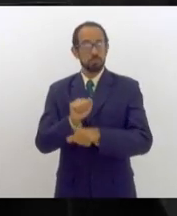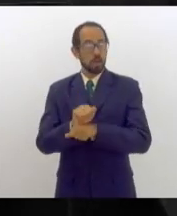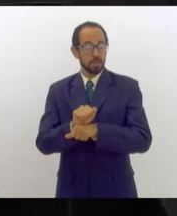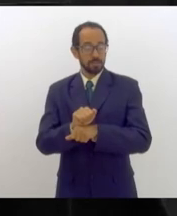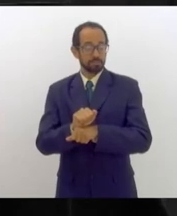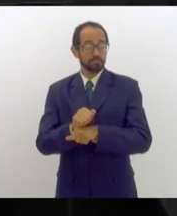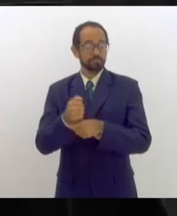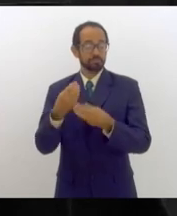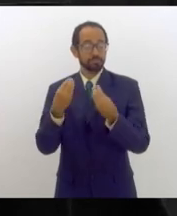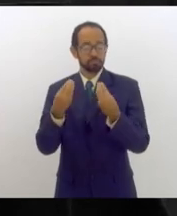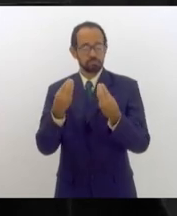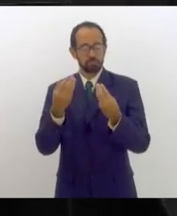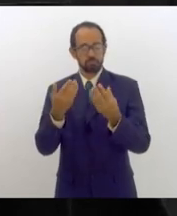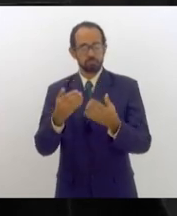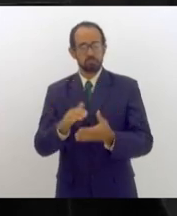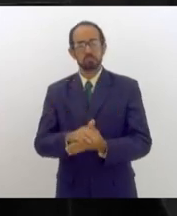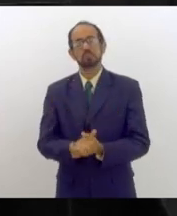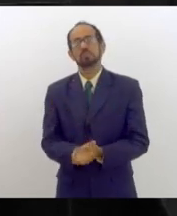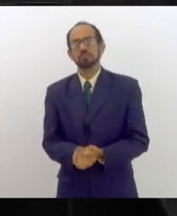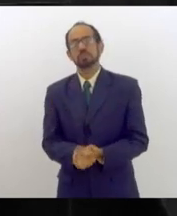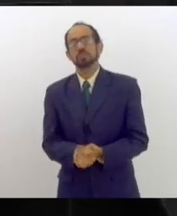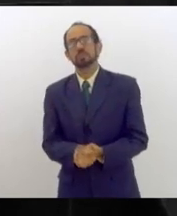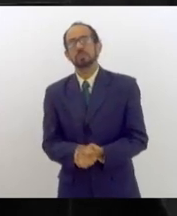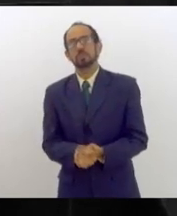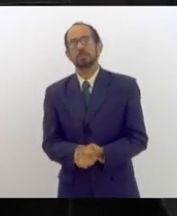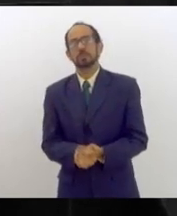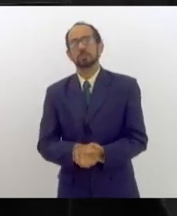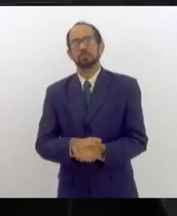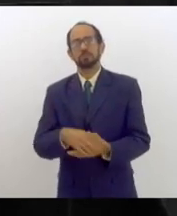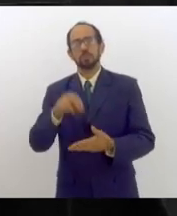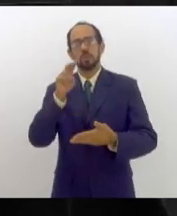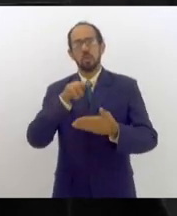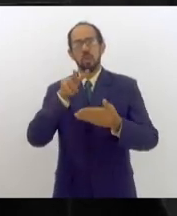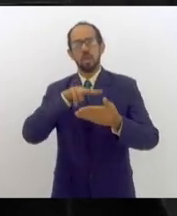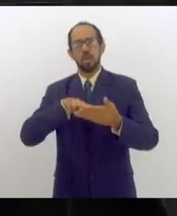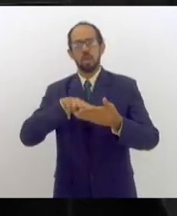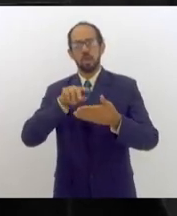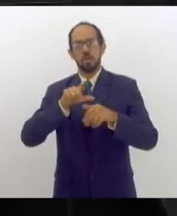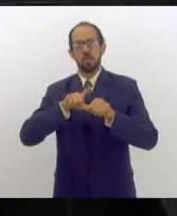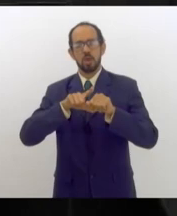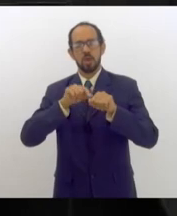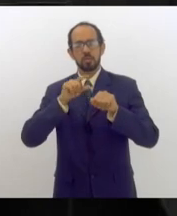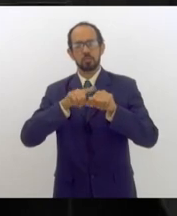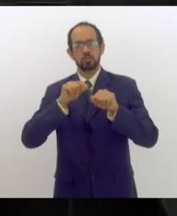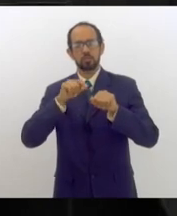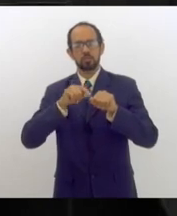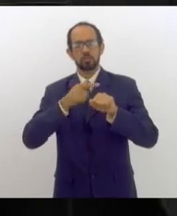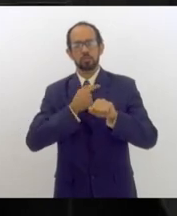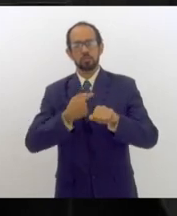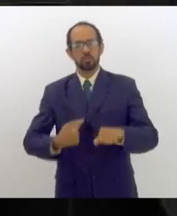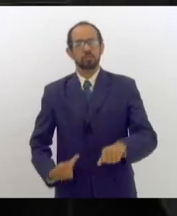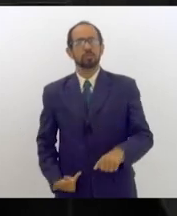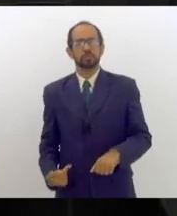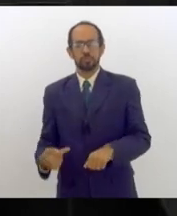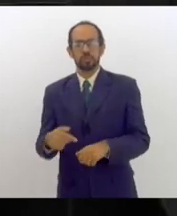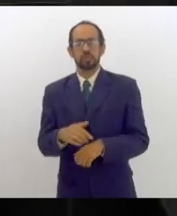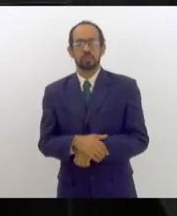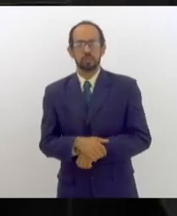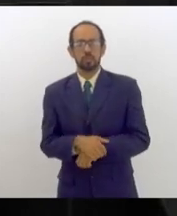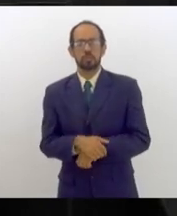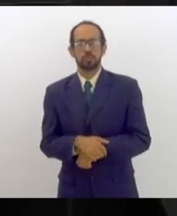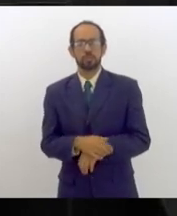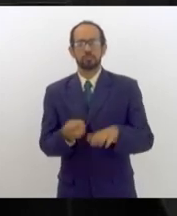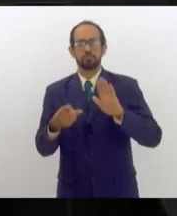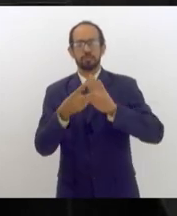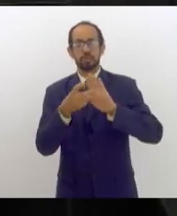e aí eu li o artigo do governador que ele escreveu